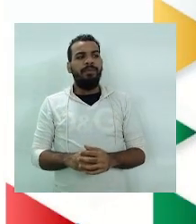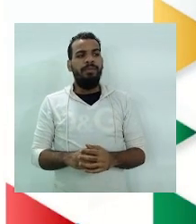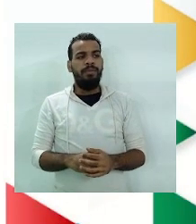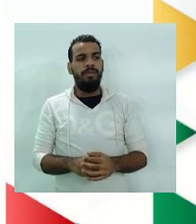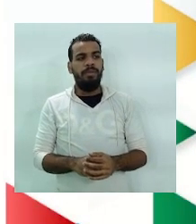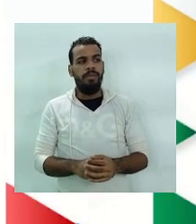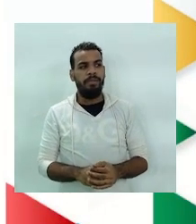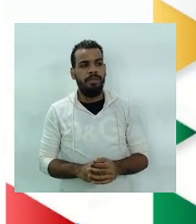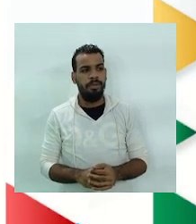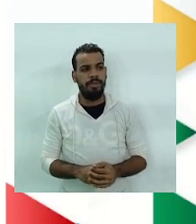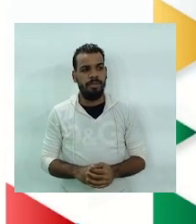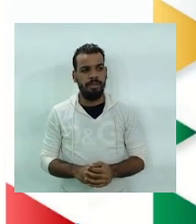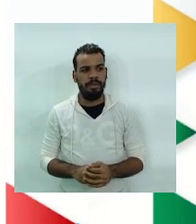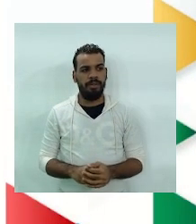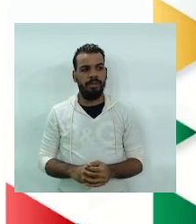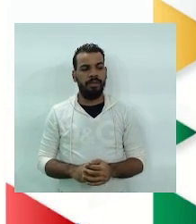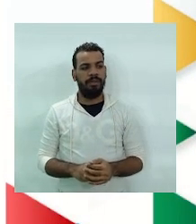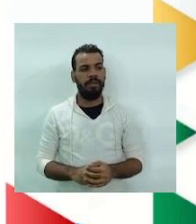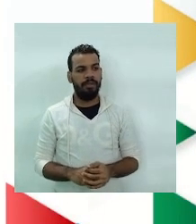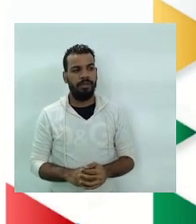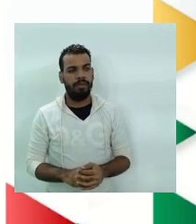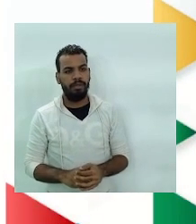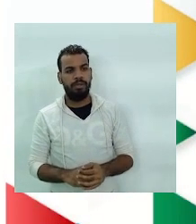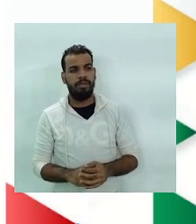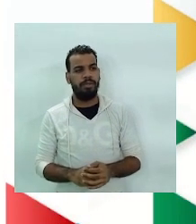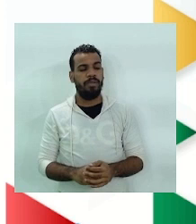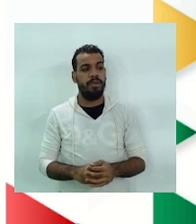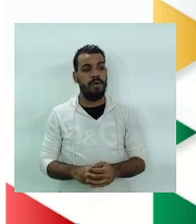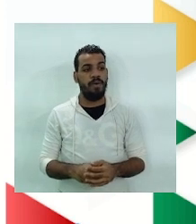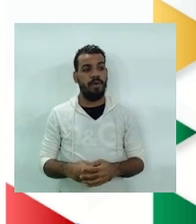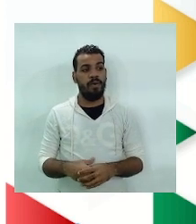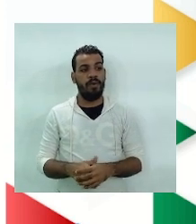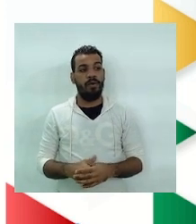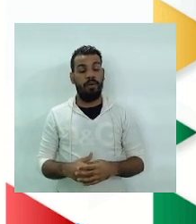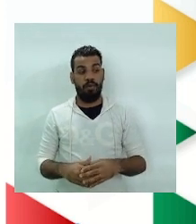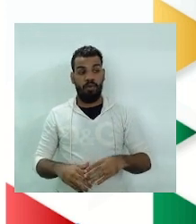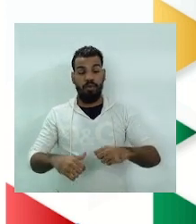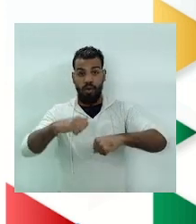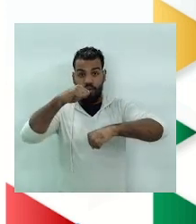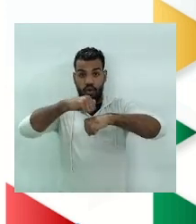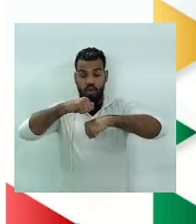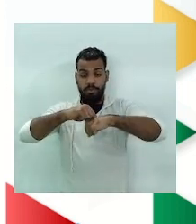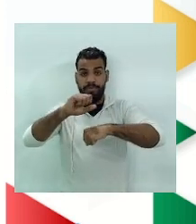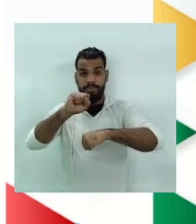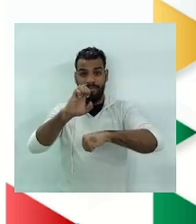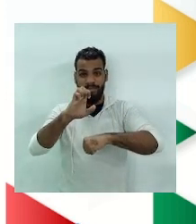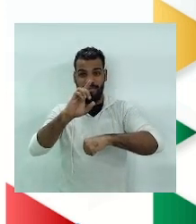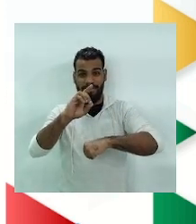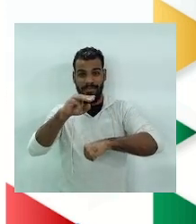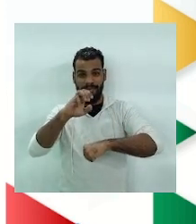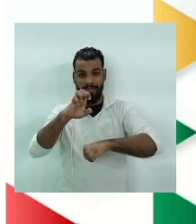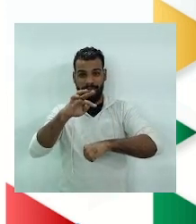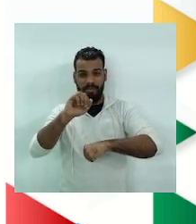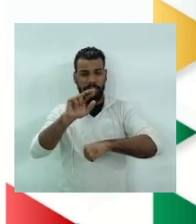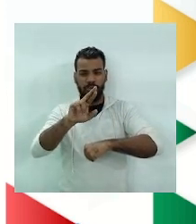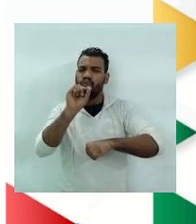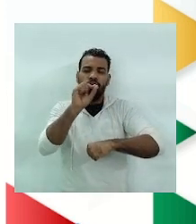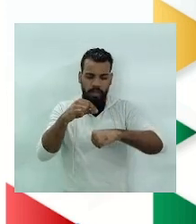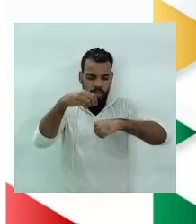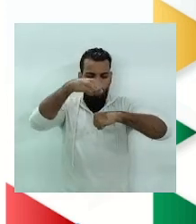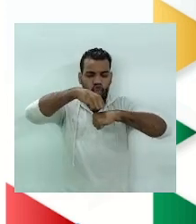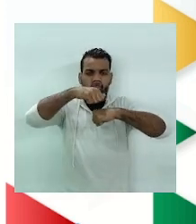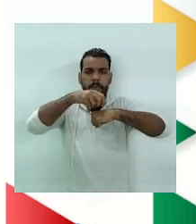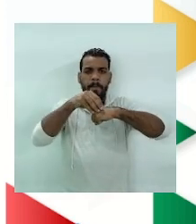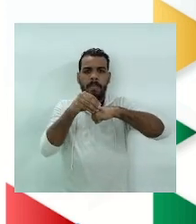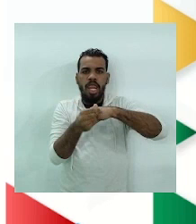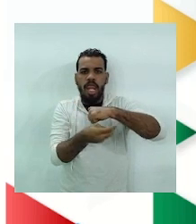sedimentares. Nas rochas sedimentares, vocês podem observar que a chuva, o vento e outros agentes